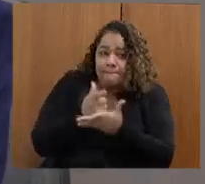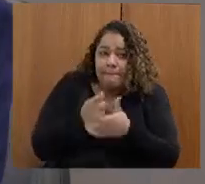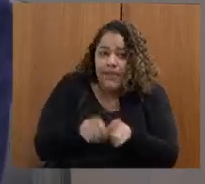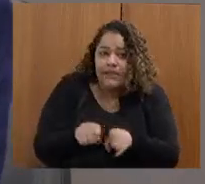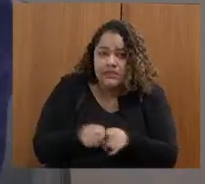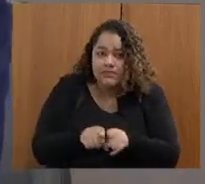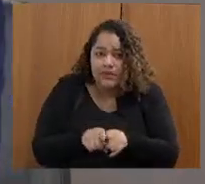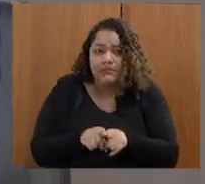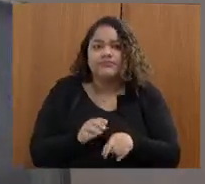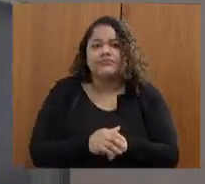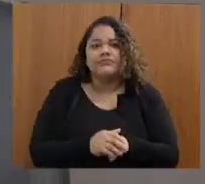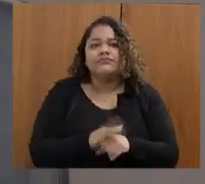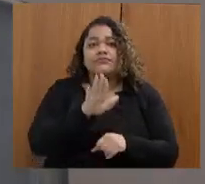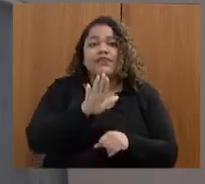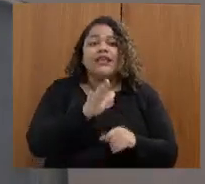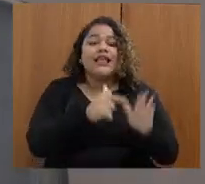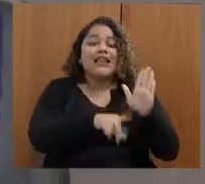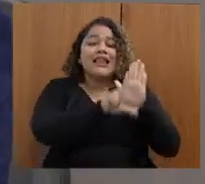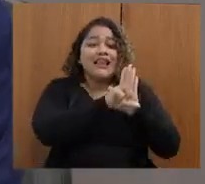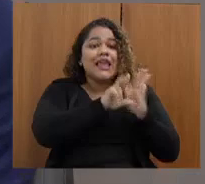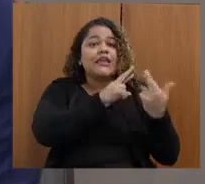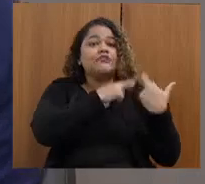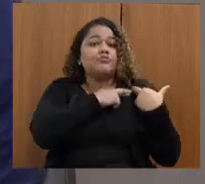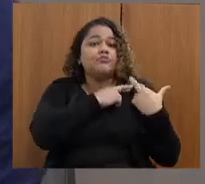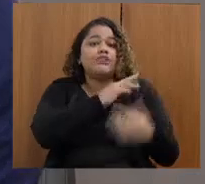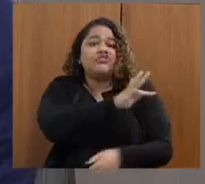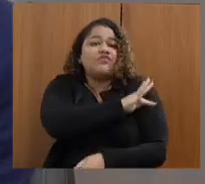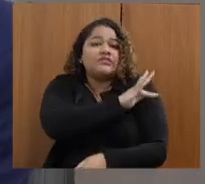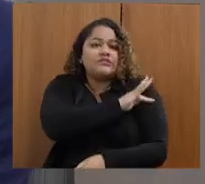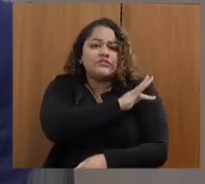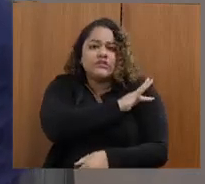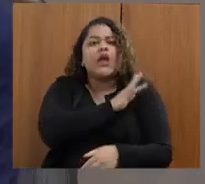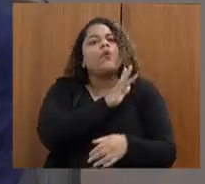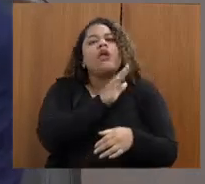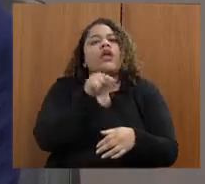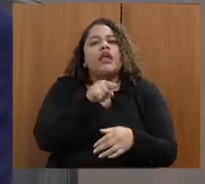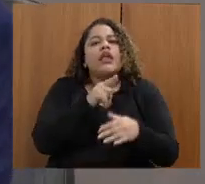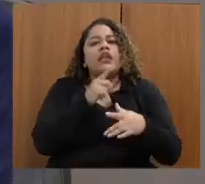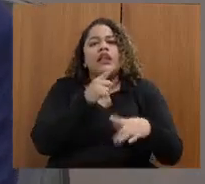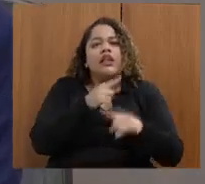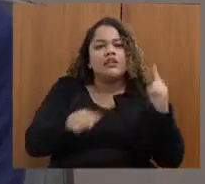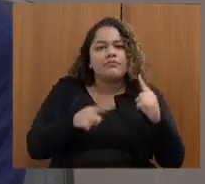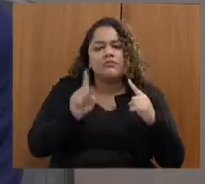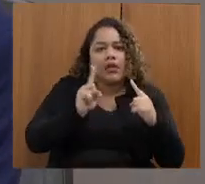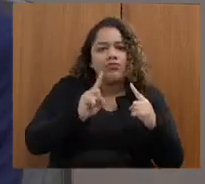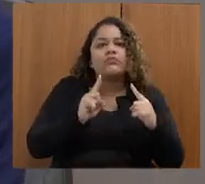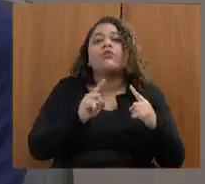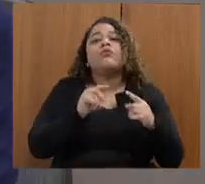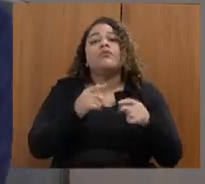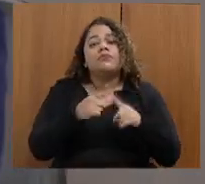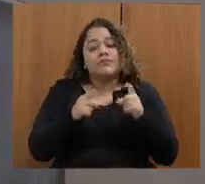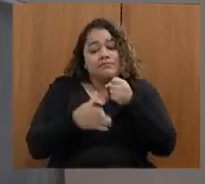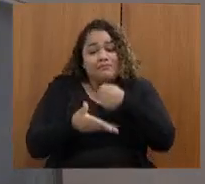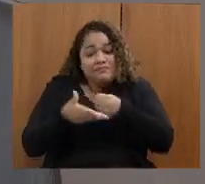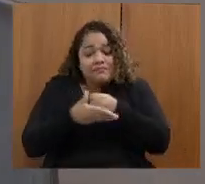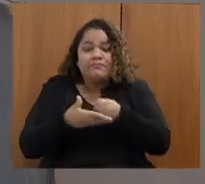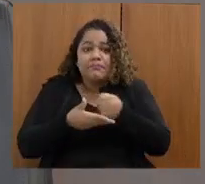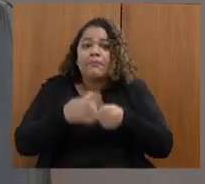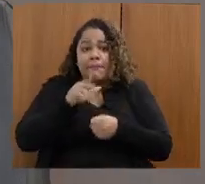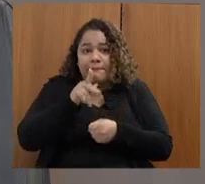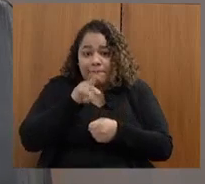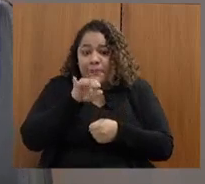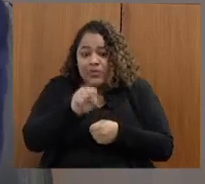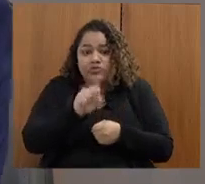responsabilidade fiscal O que a lei de responsabilidade fiscal limita é um aumento além do piso porque o piso é lei e o piso Será que ser cumprido e será